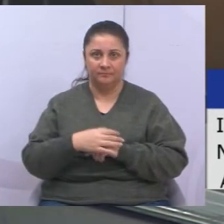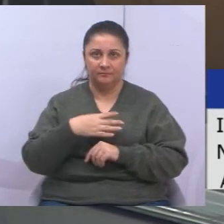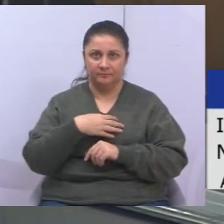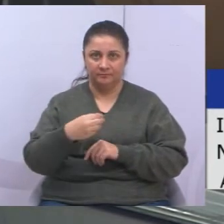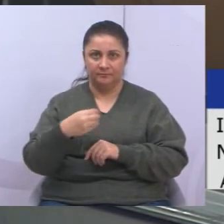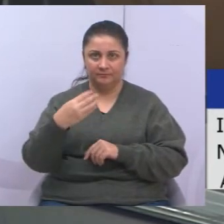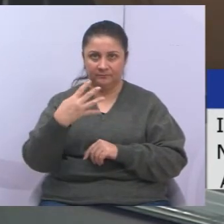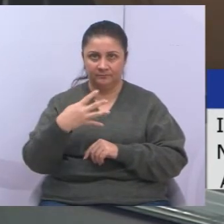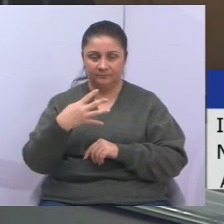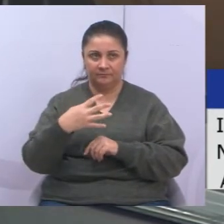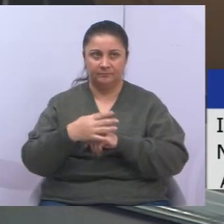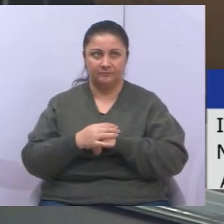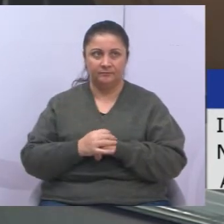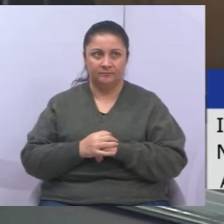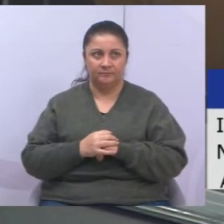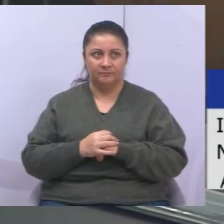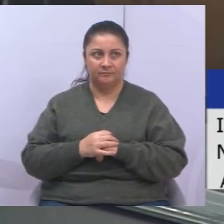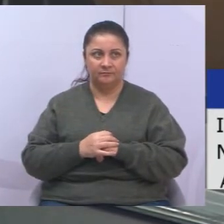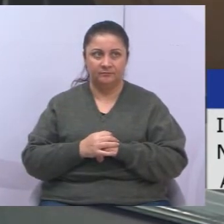para dar essa